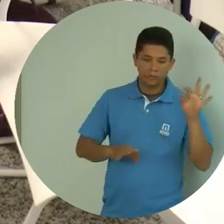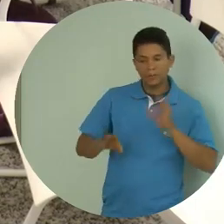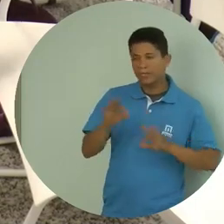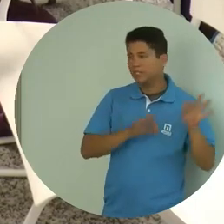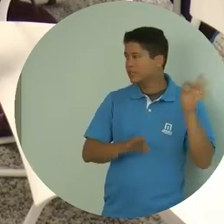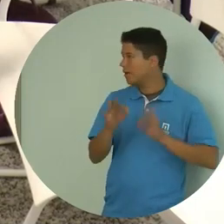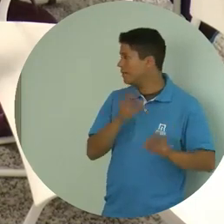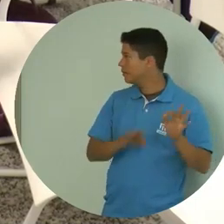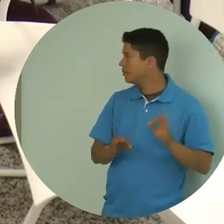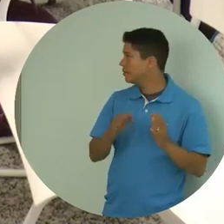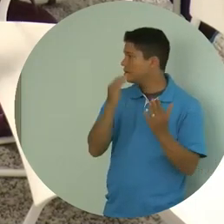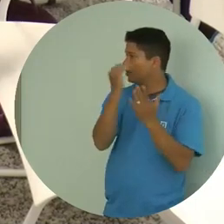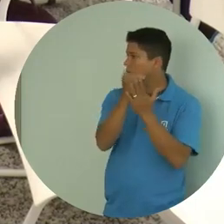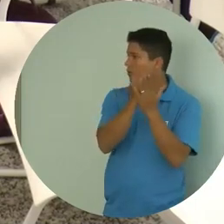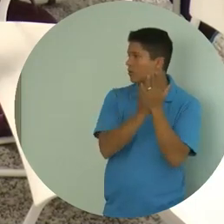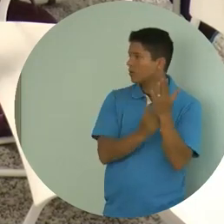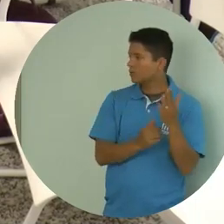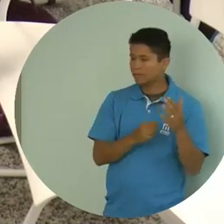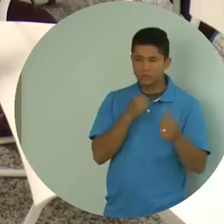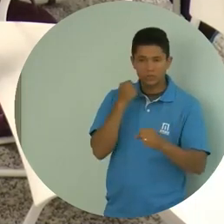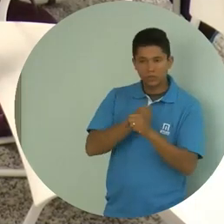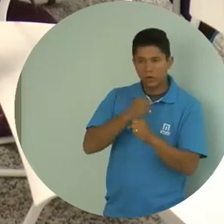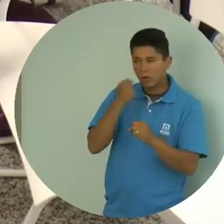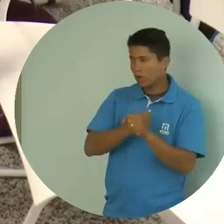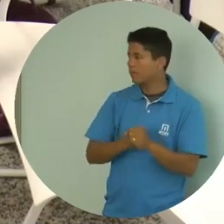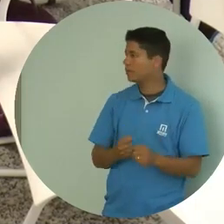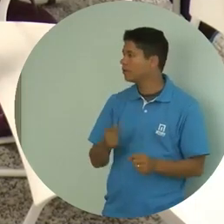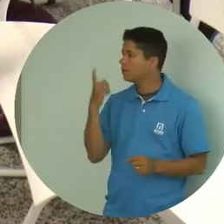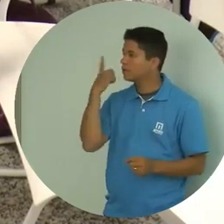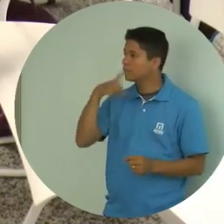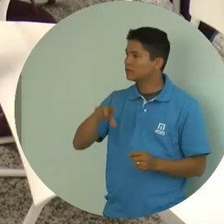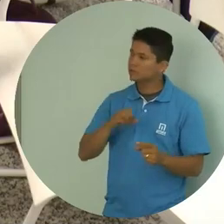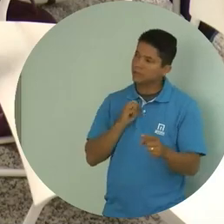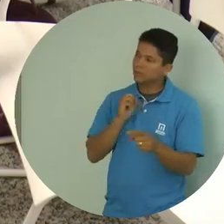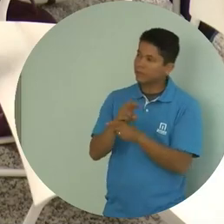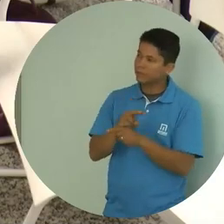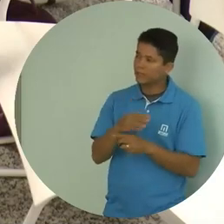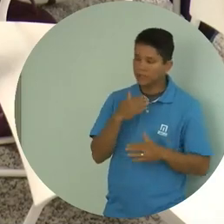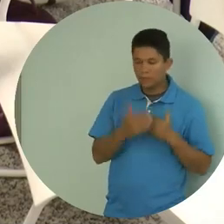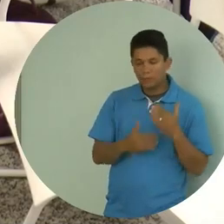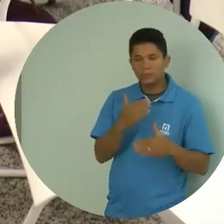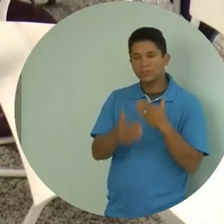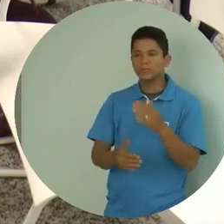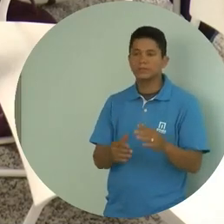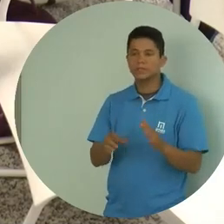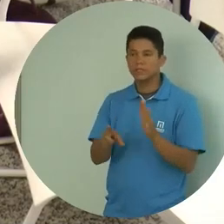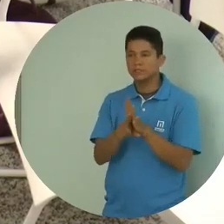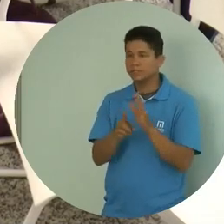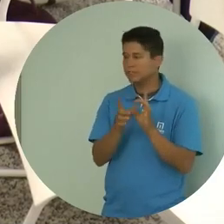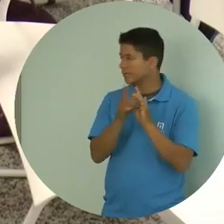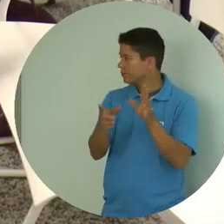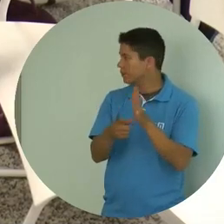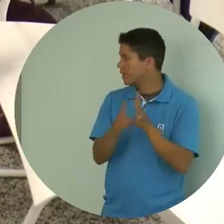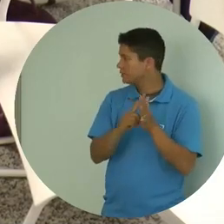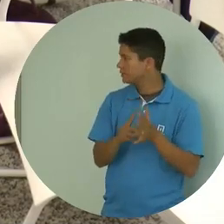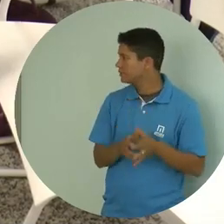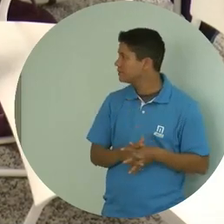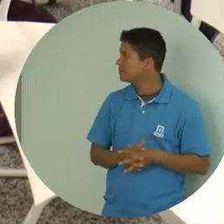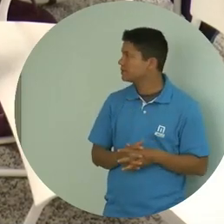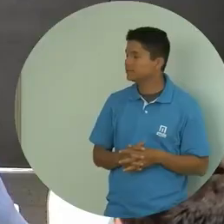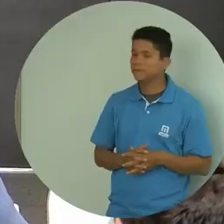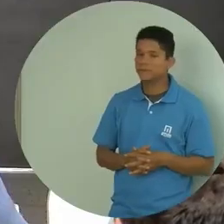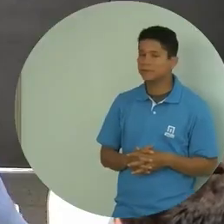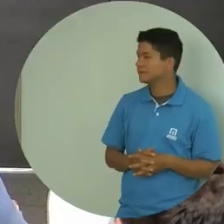no cronograma de obra, ou se conseguiram entrar com esse processo de licenciamento antes, né? Queria saber sobre esse